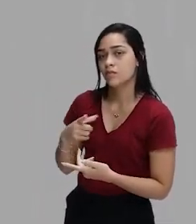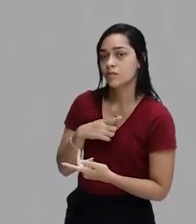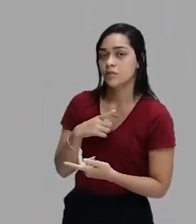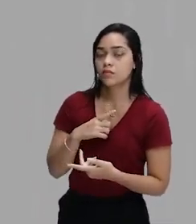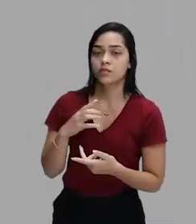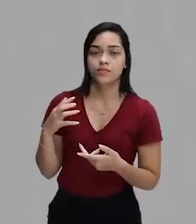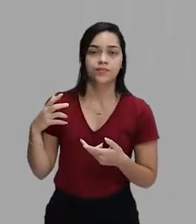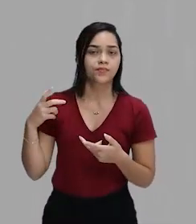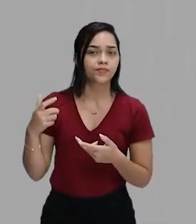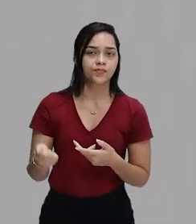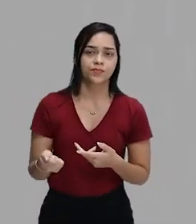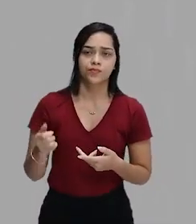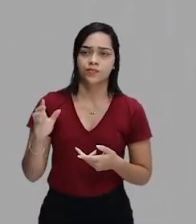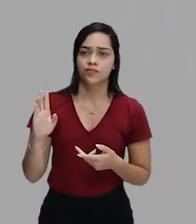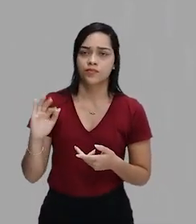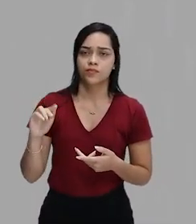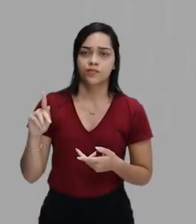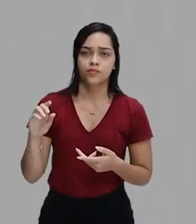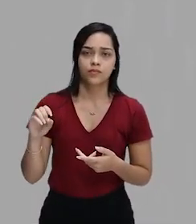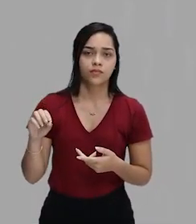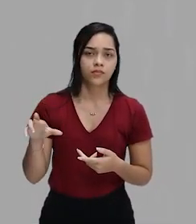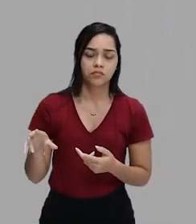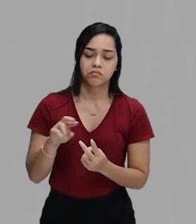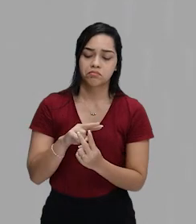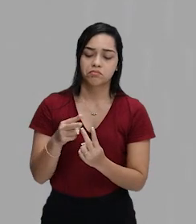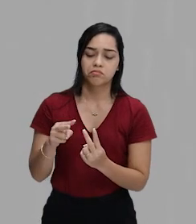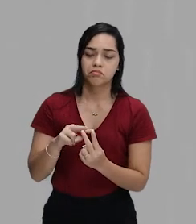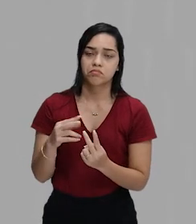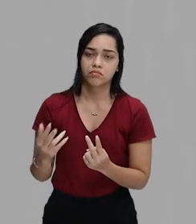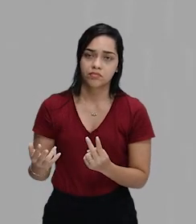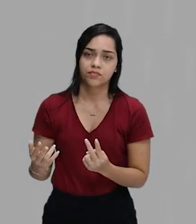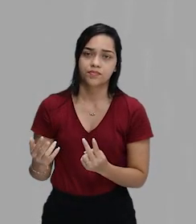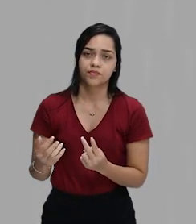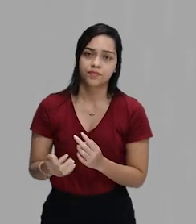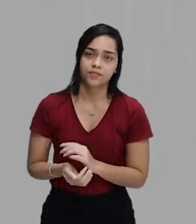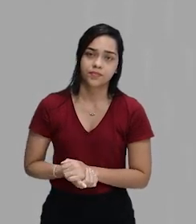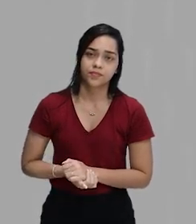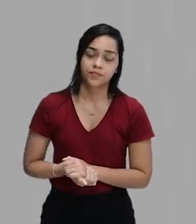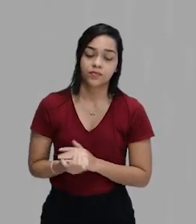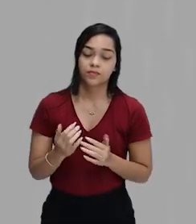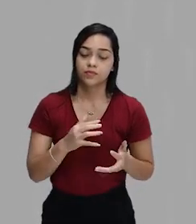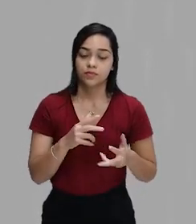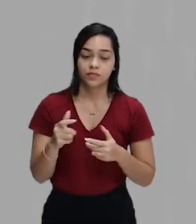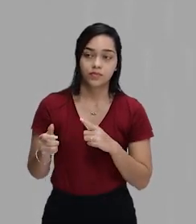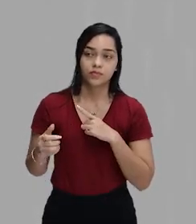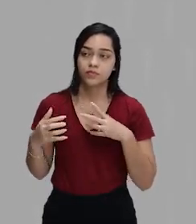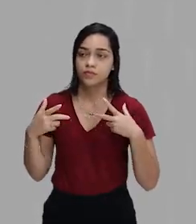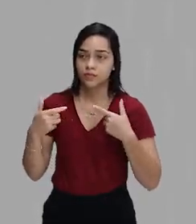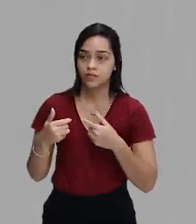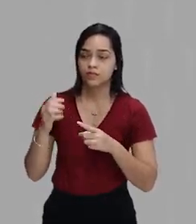um mundo que tem tudo para ser bipolar. É um mundo que tem toda uma tendência de